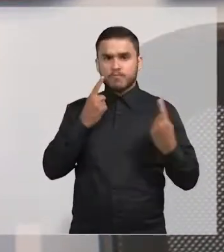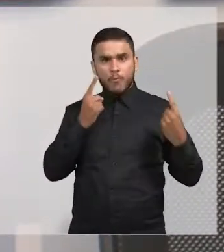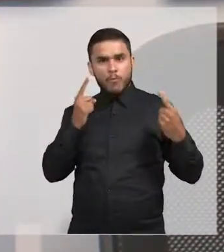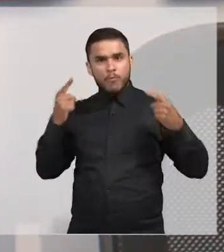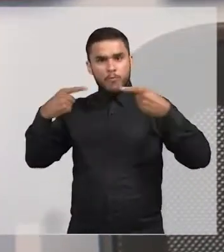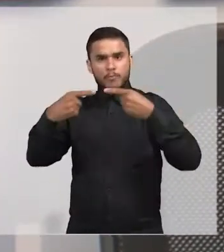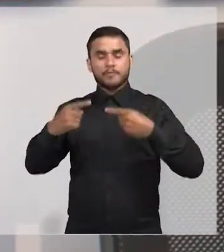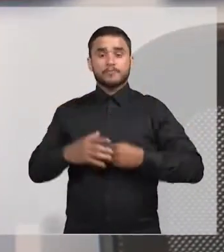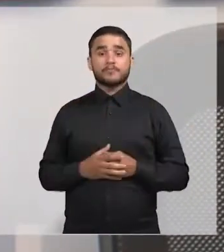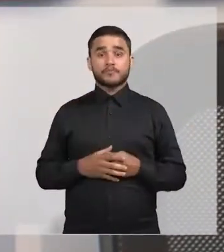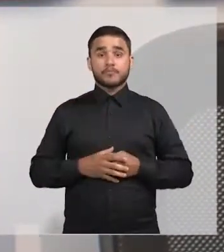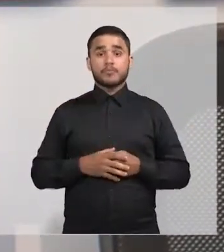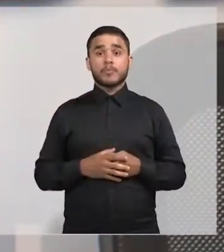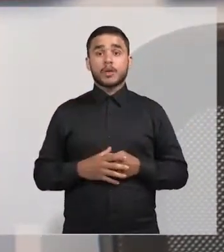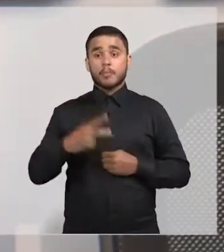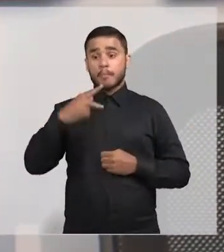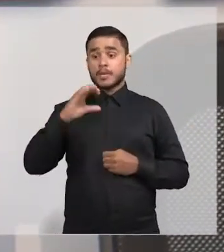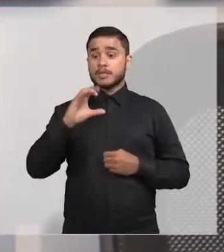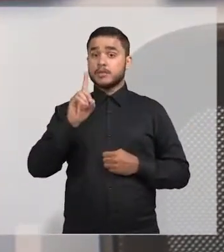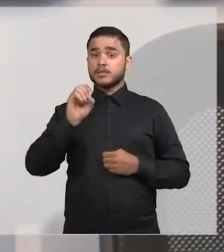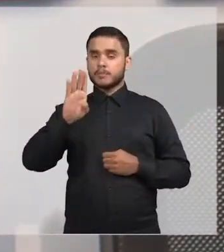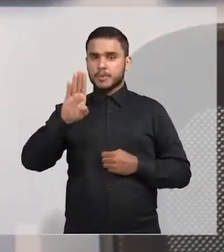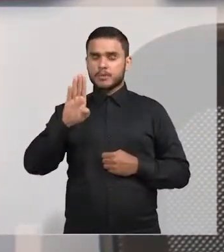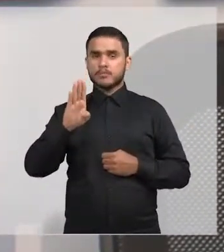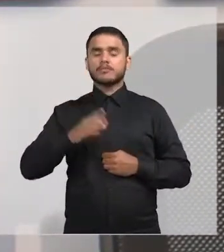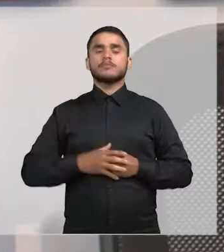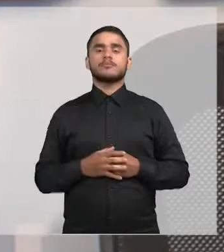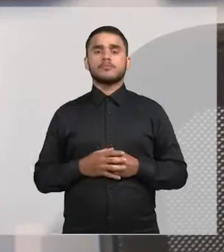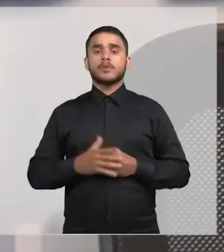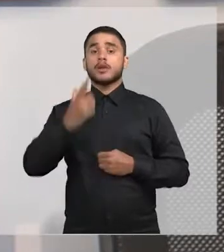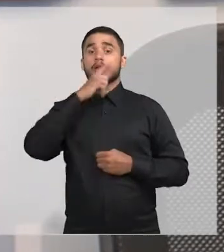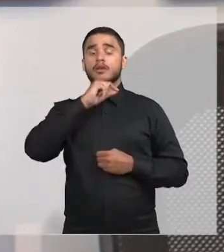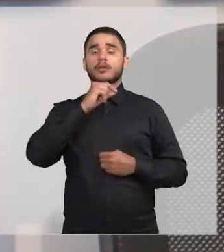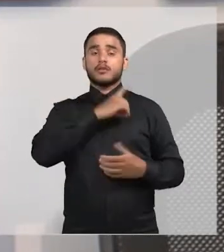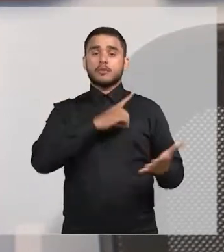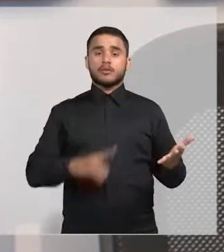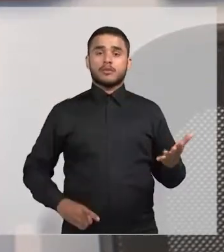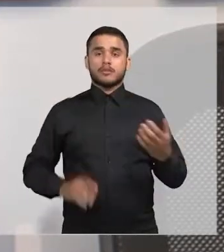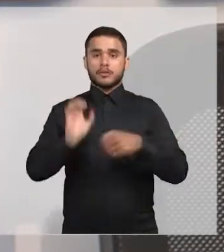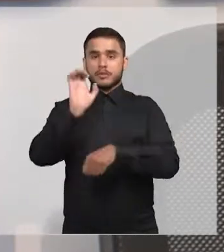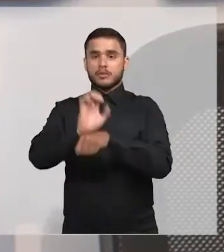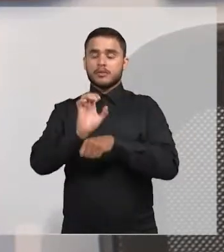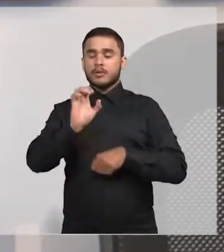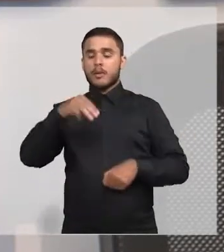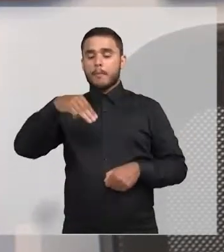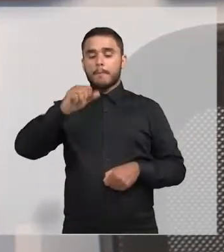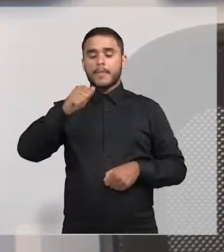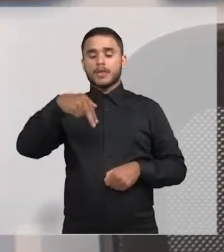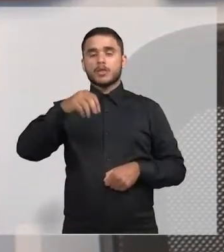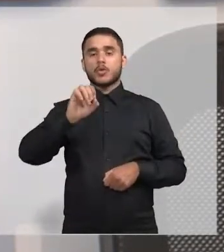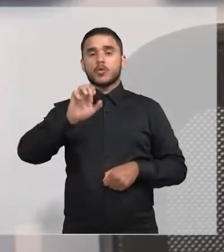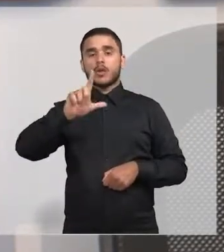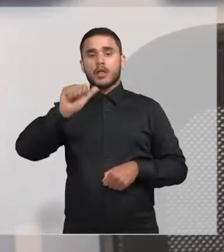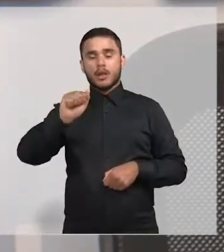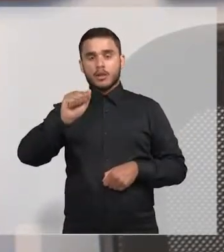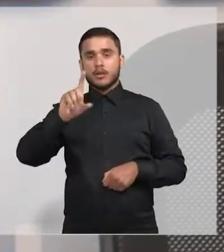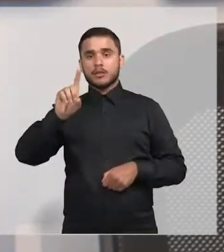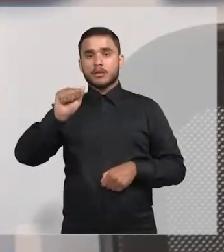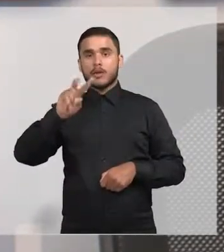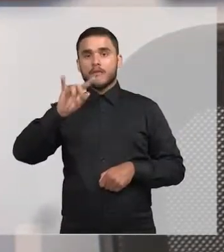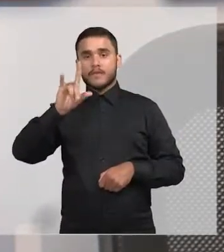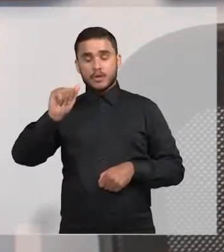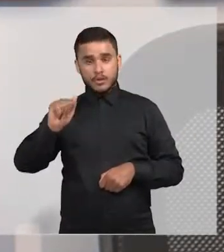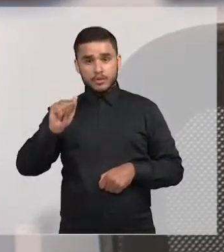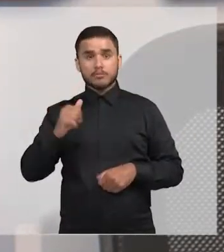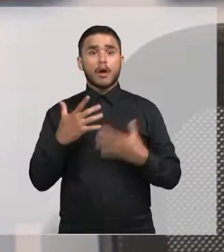Comunista do Brasil, da qual que indicou a deputada estadual Manuela Dávila como vice de Fernando Haddad, não só